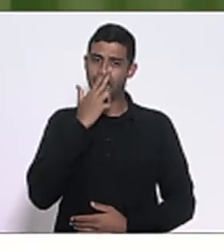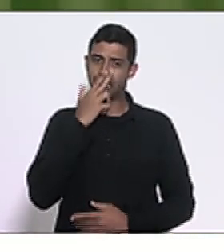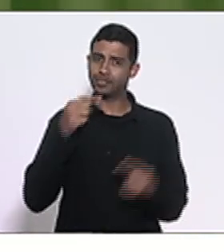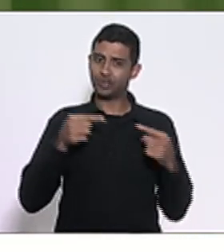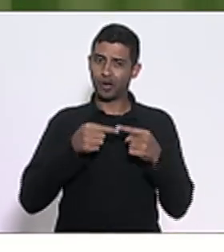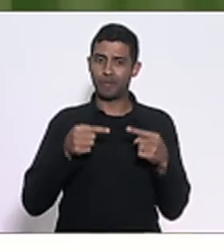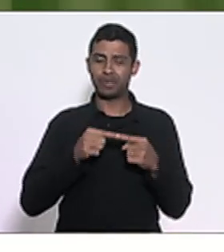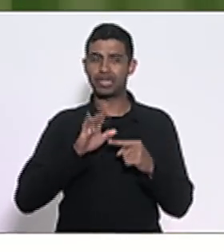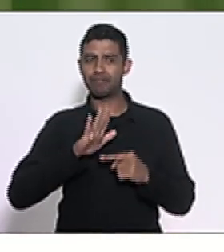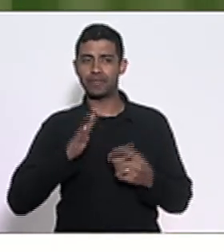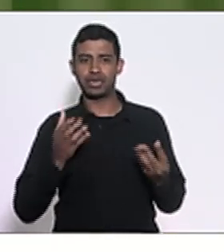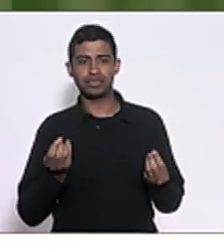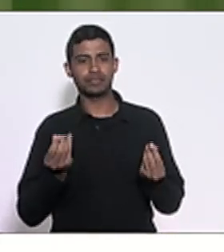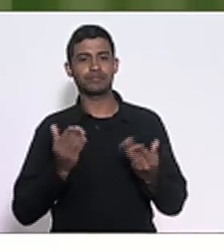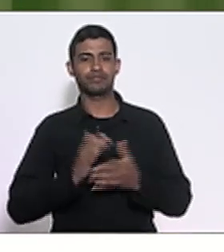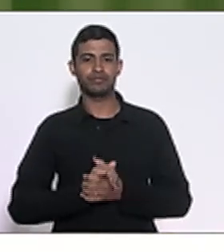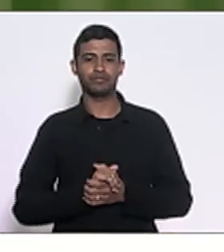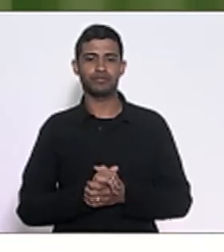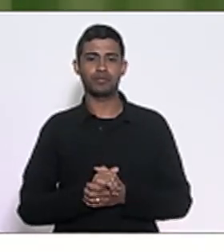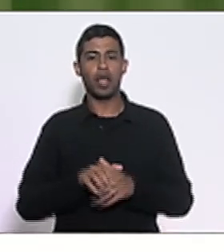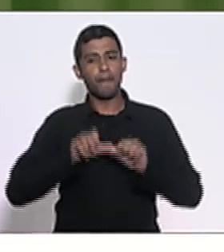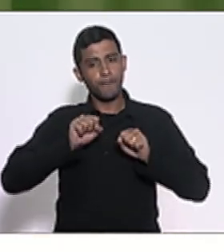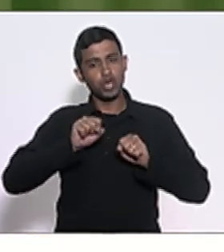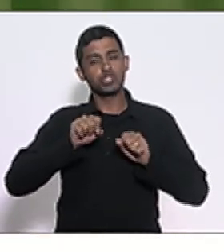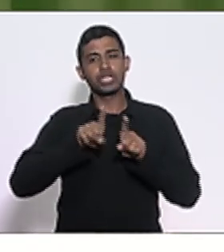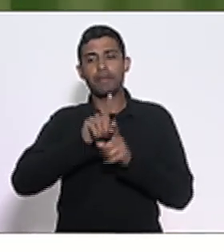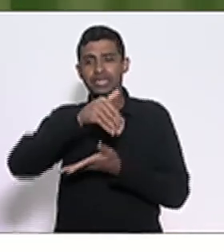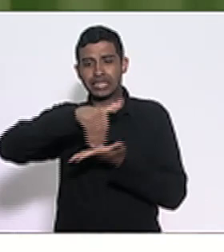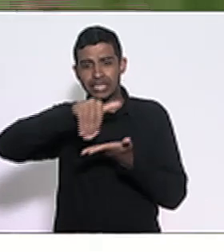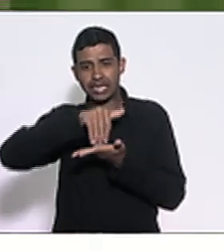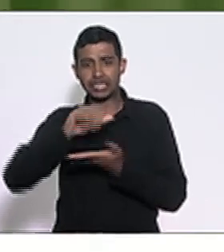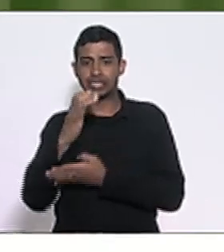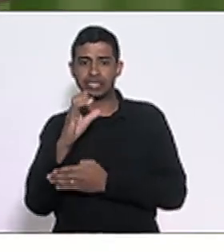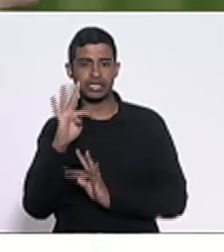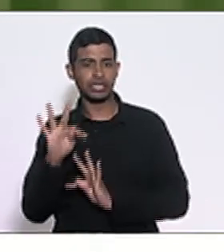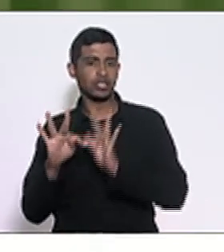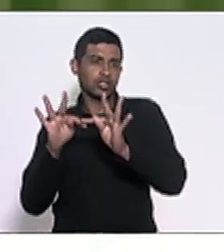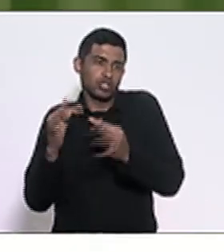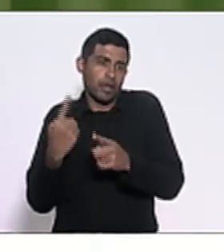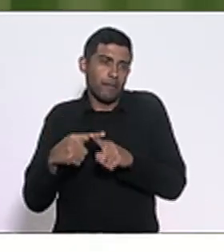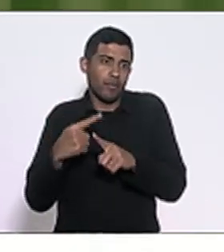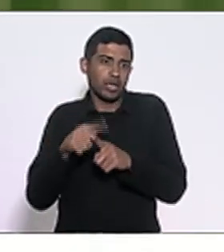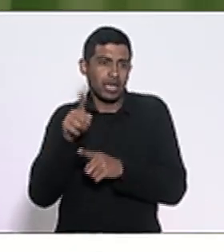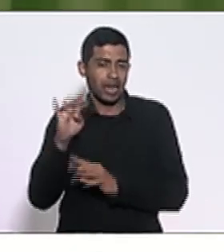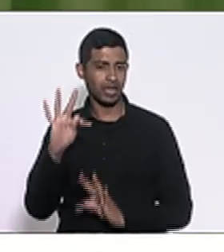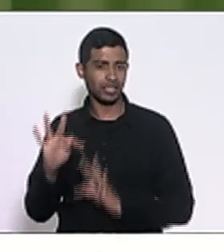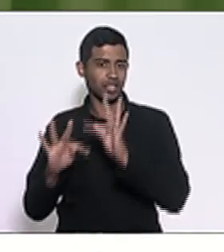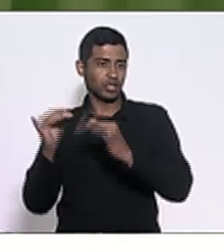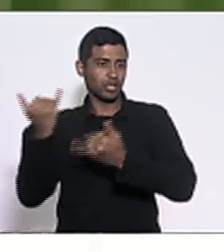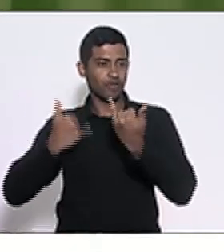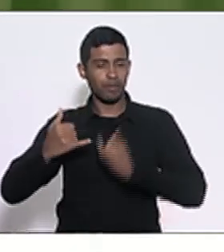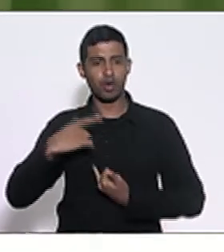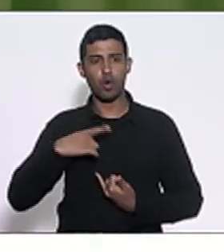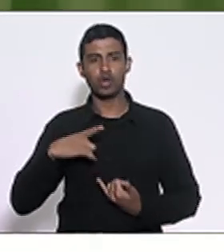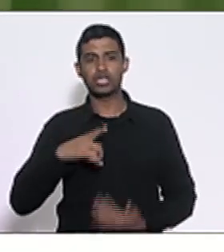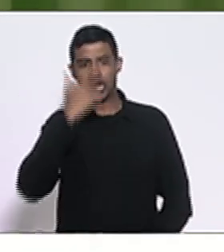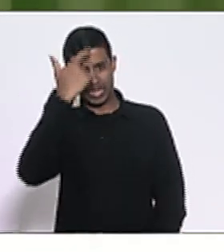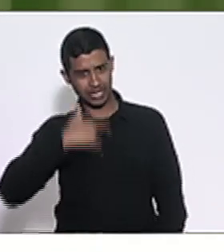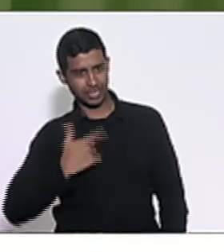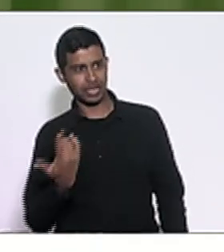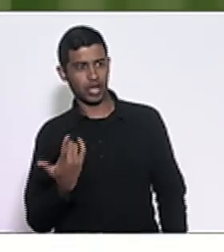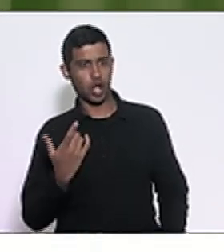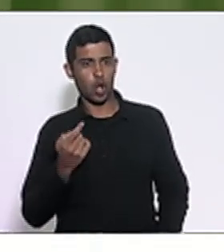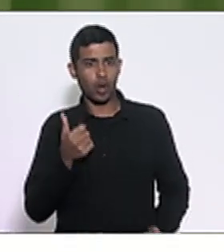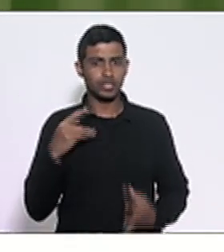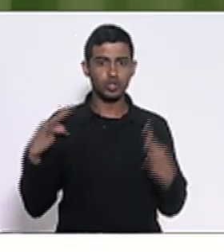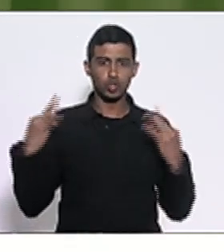sentido. Mas poderia também estar na Secretaria de Ciência e Tecnologia, por quê? Porque a tecnologia da informação hoje tem interface, tem interseção com quase todo